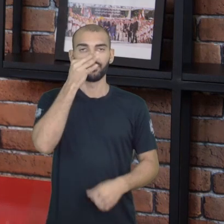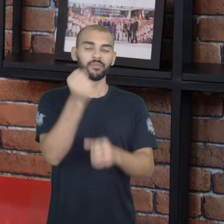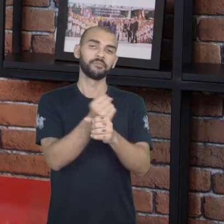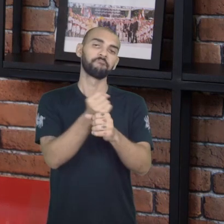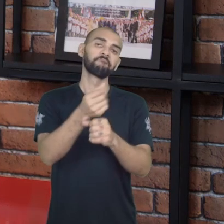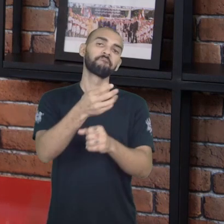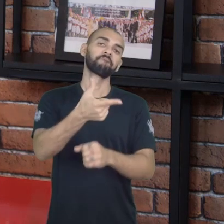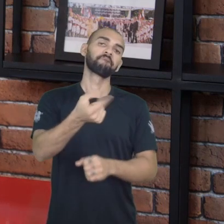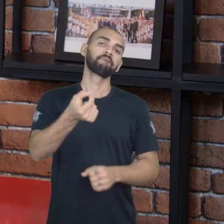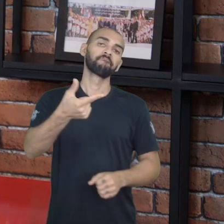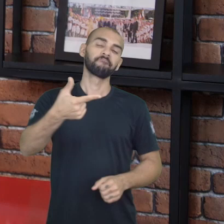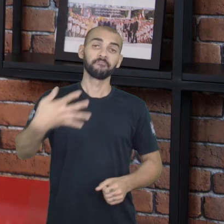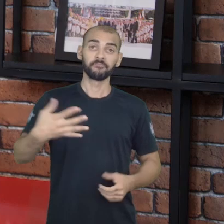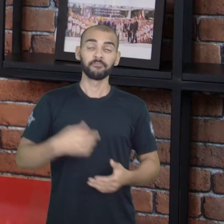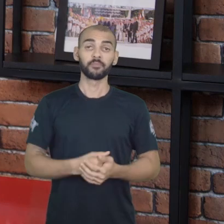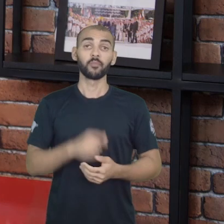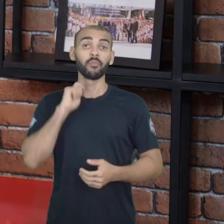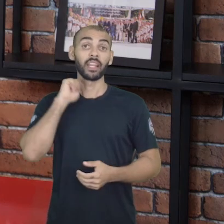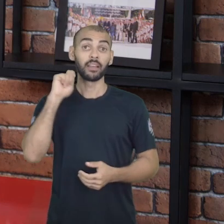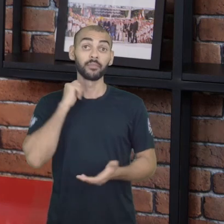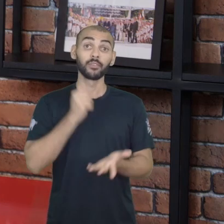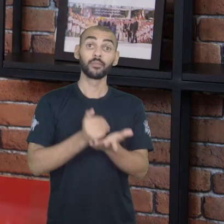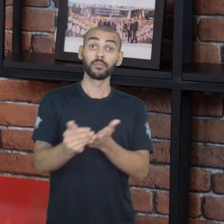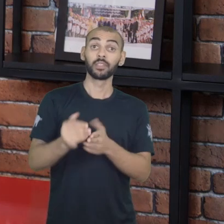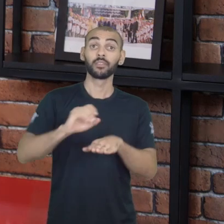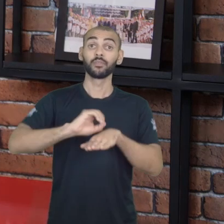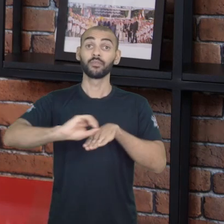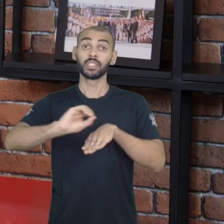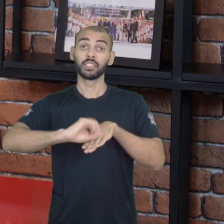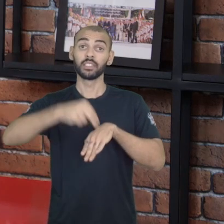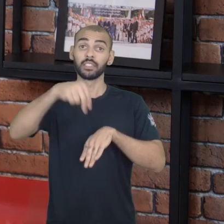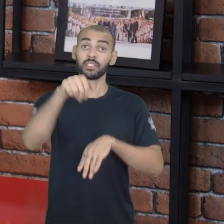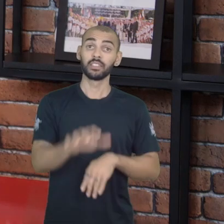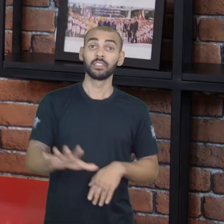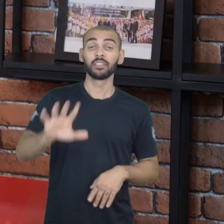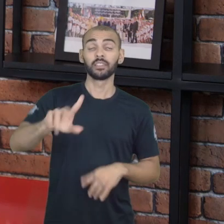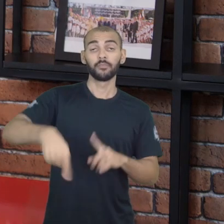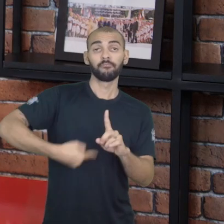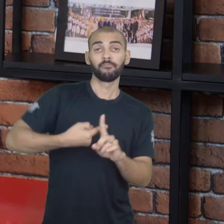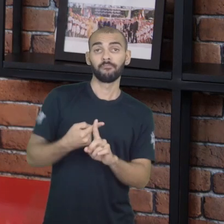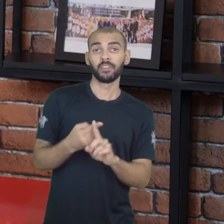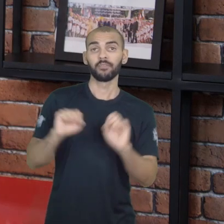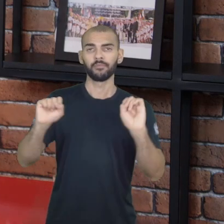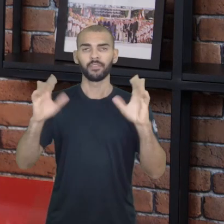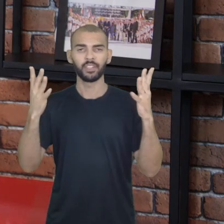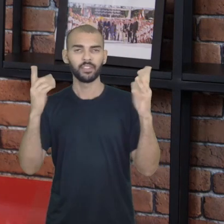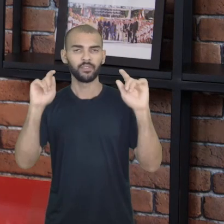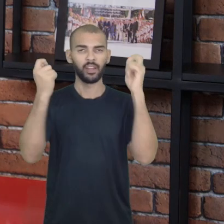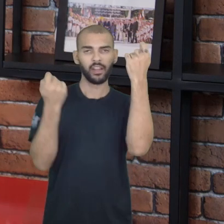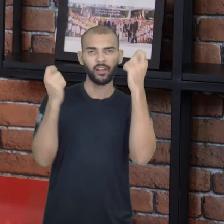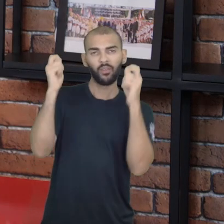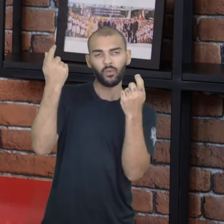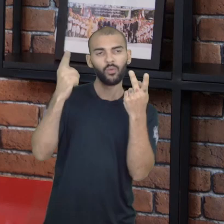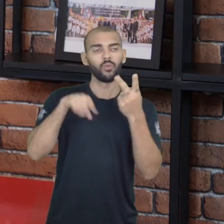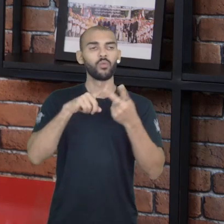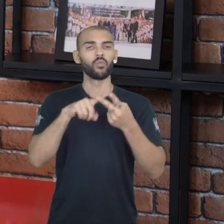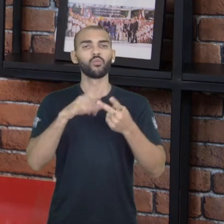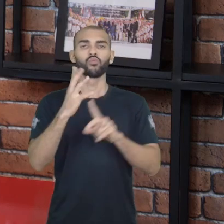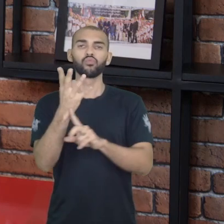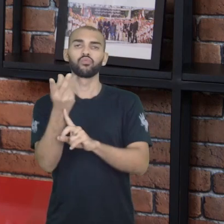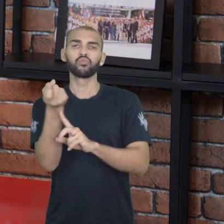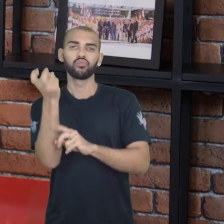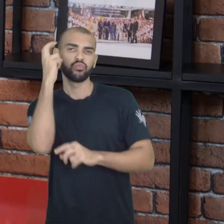Jornada de Formação Política Nova Primavera 2024. Em abril, começam as oficinas nacionais, seguidas